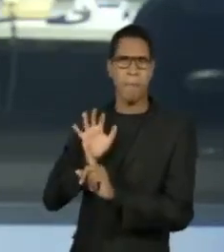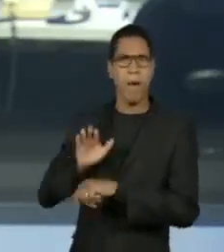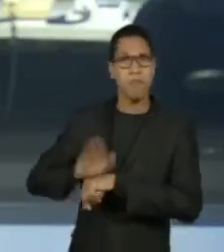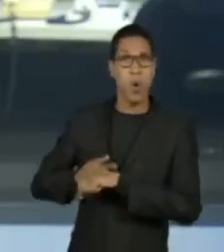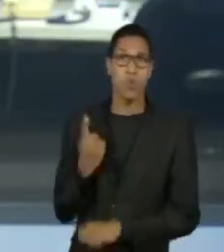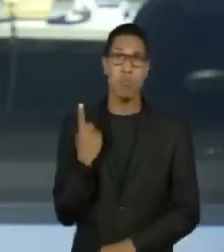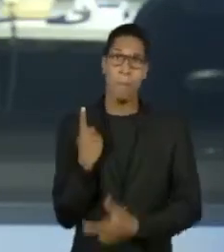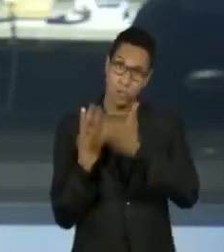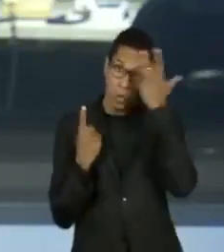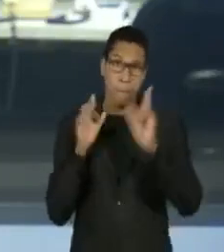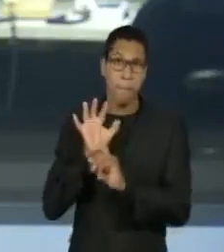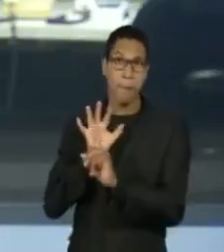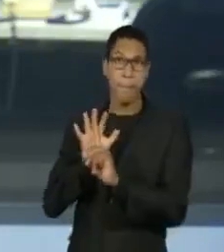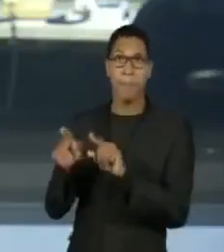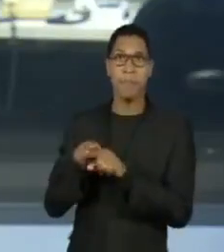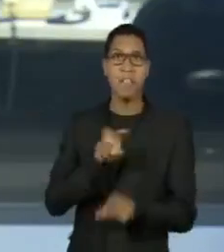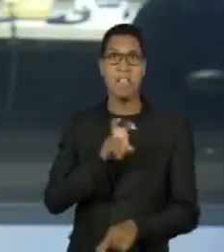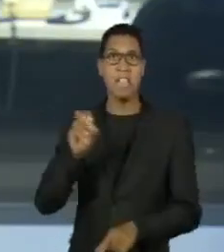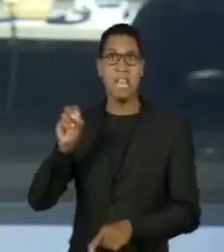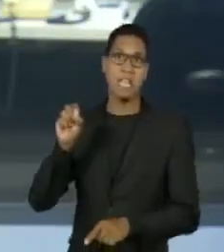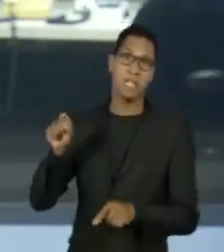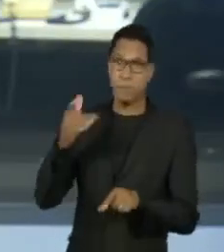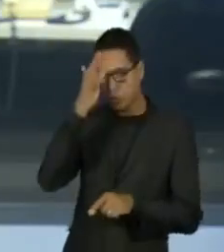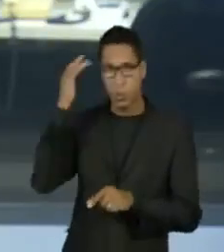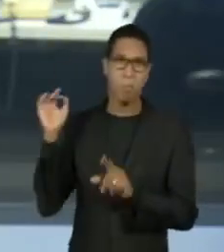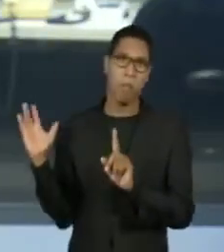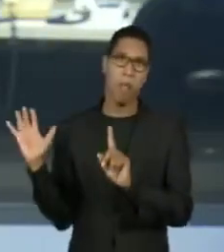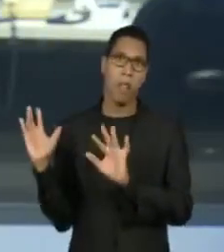da coletividade no resultado dessa eleição. Essa é uma das